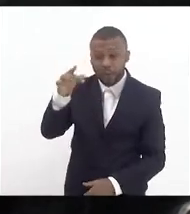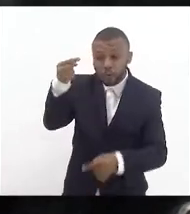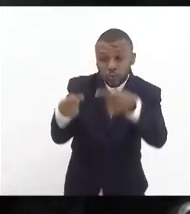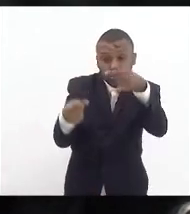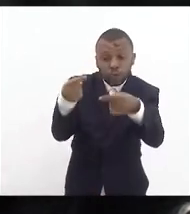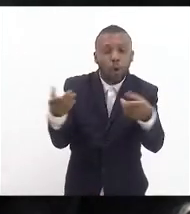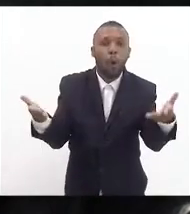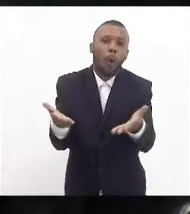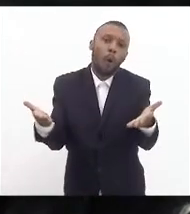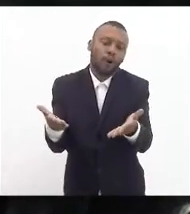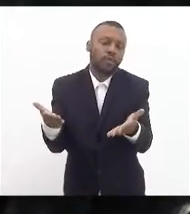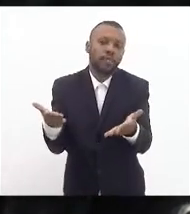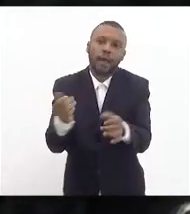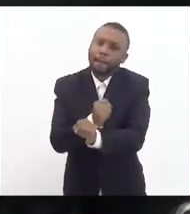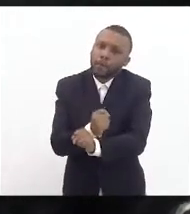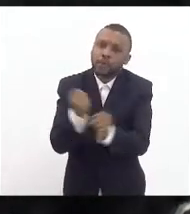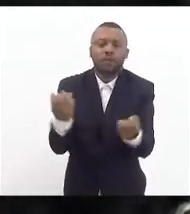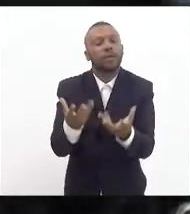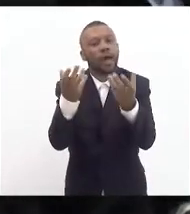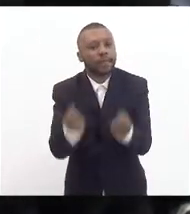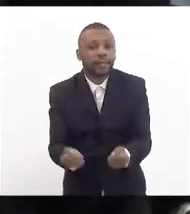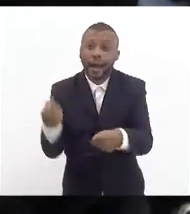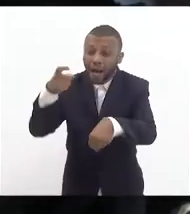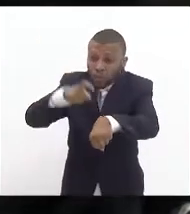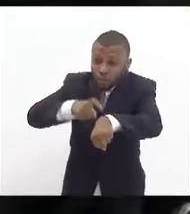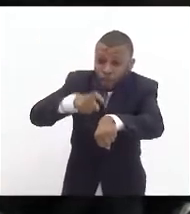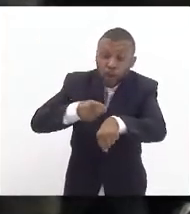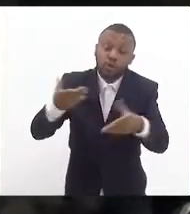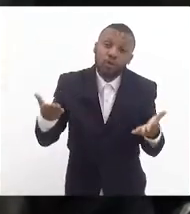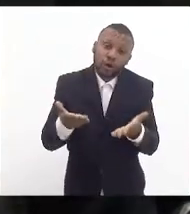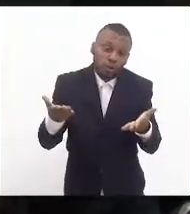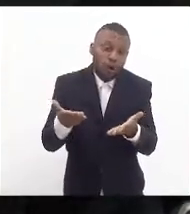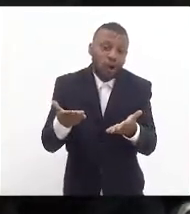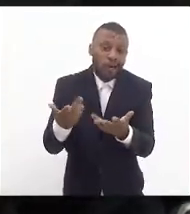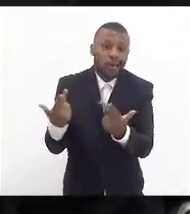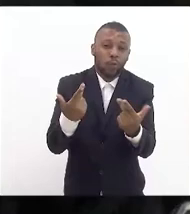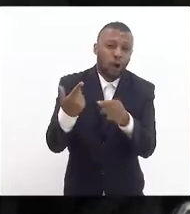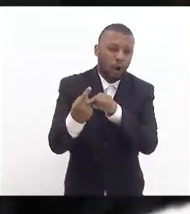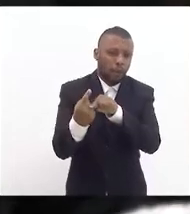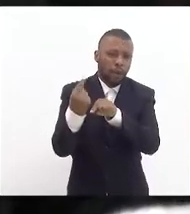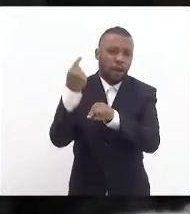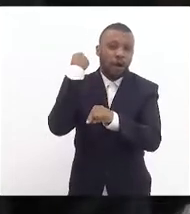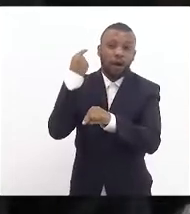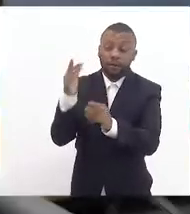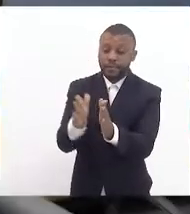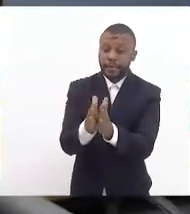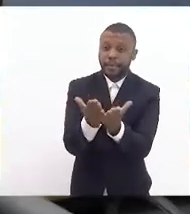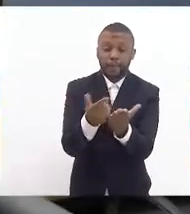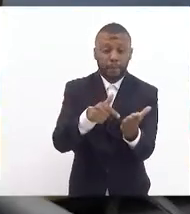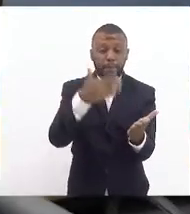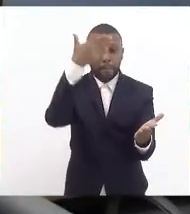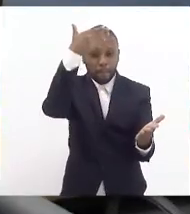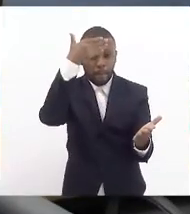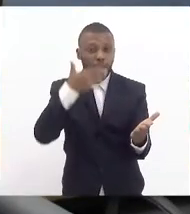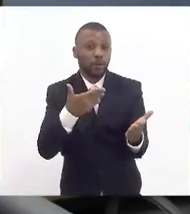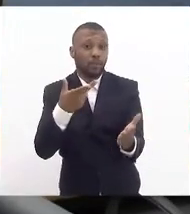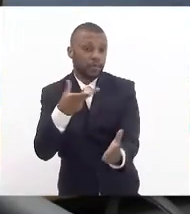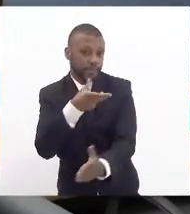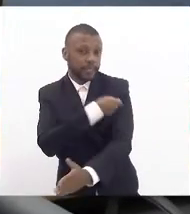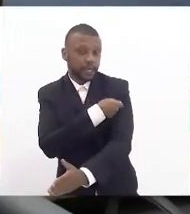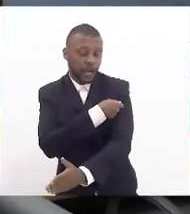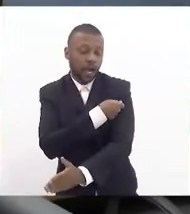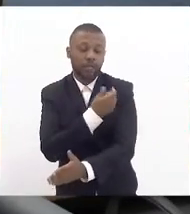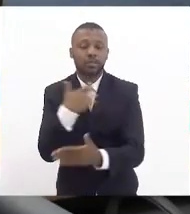mais concebível, nesse momento, como nunca foi, esse passaporte sanitário. Então,